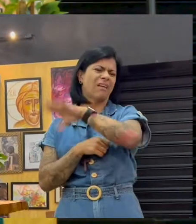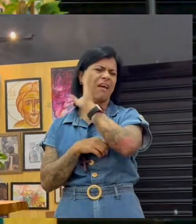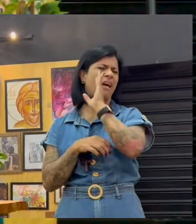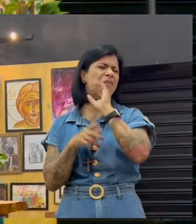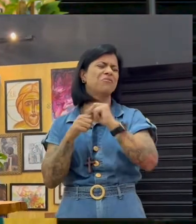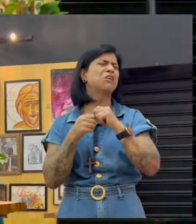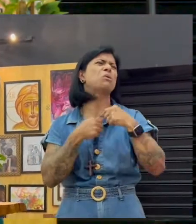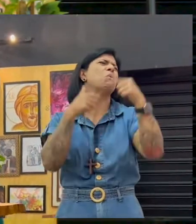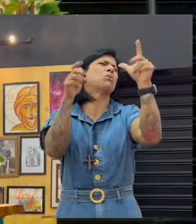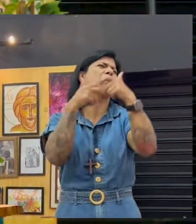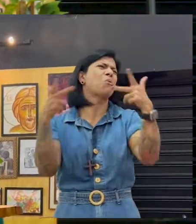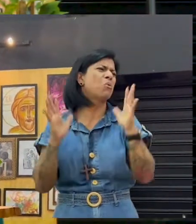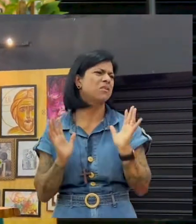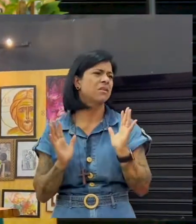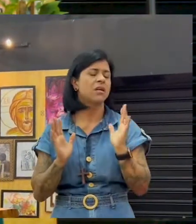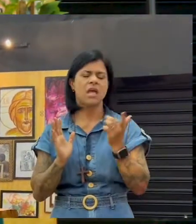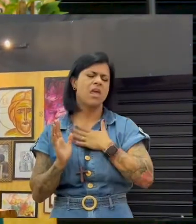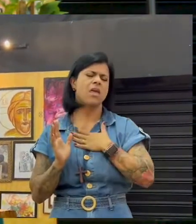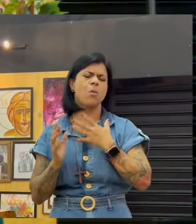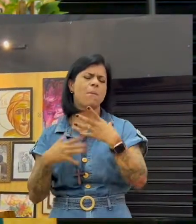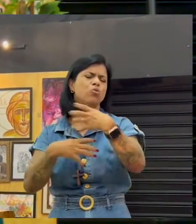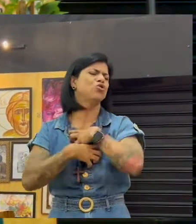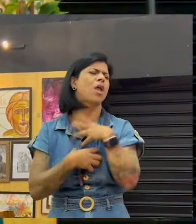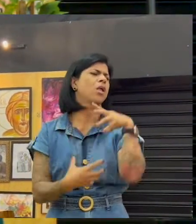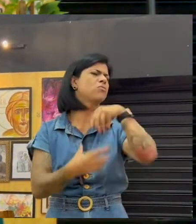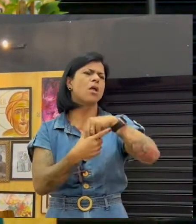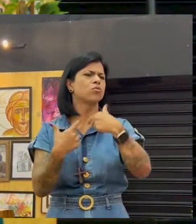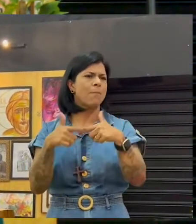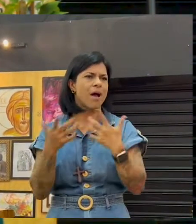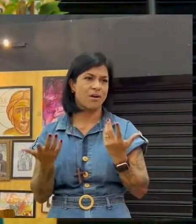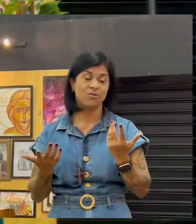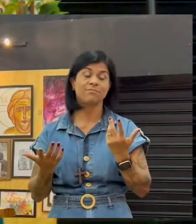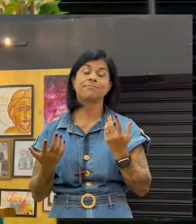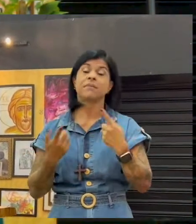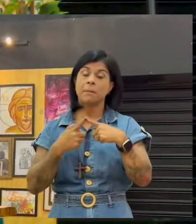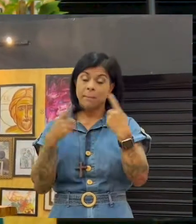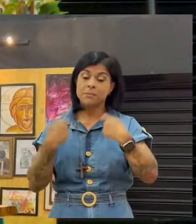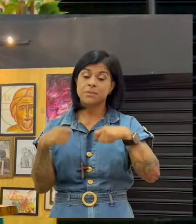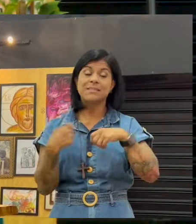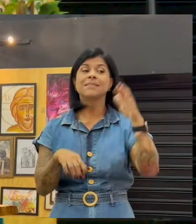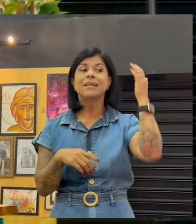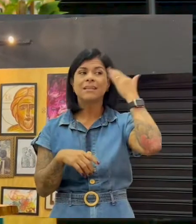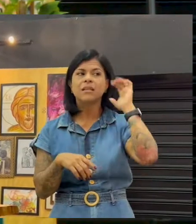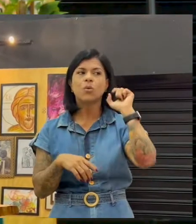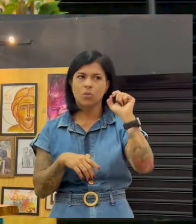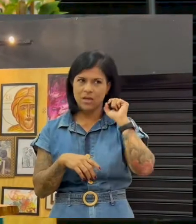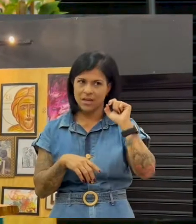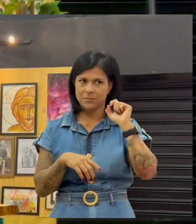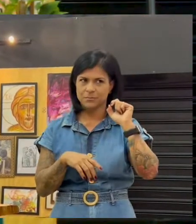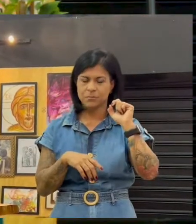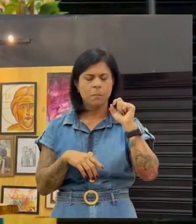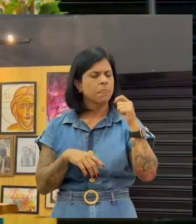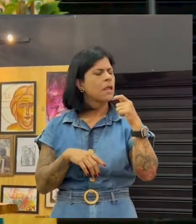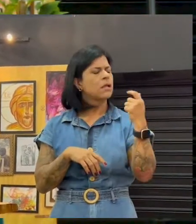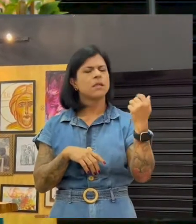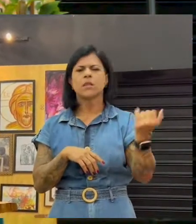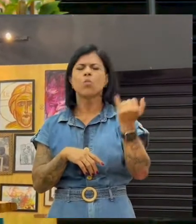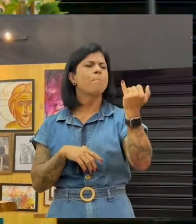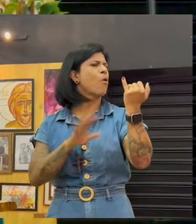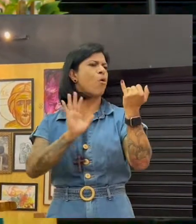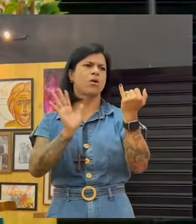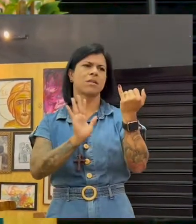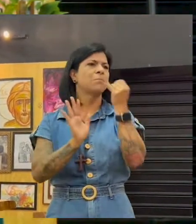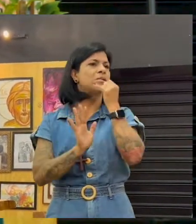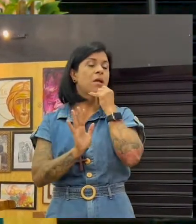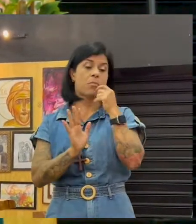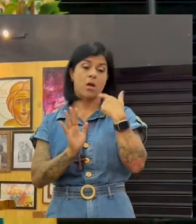ter os maiores salários. Em nenhum momento ele faz essa promessa para você, gente. Se você está lendo isso na sua Bíblia, você deve ter escrito a caneta. Porque não